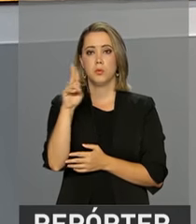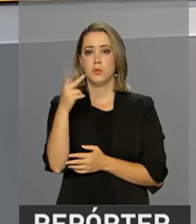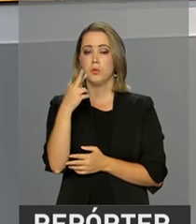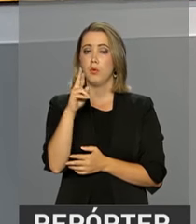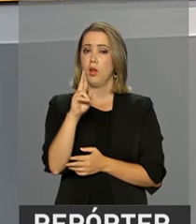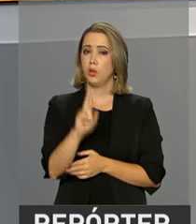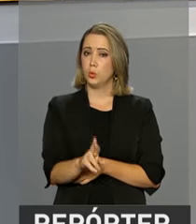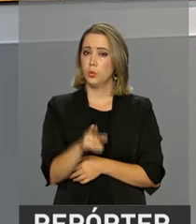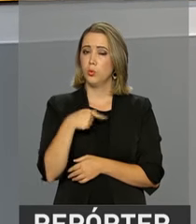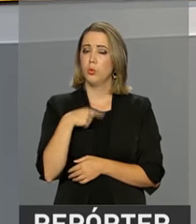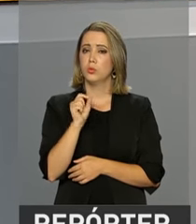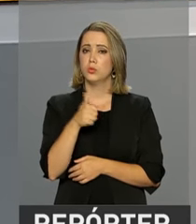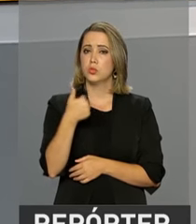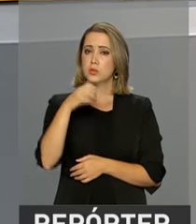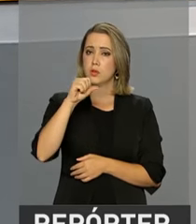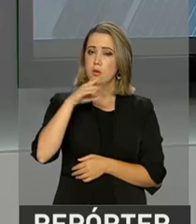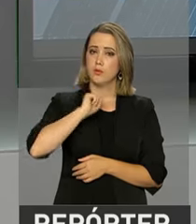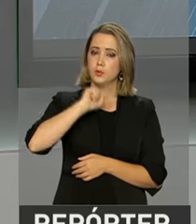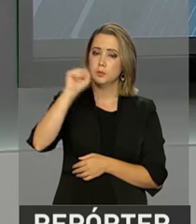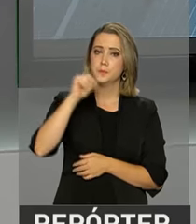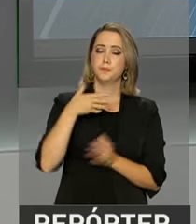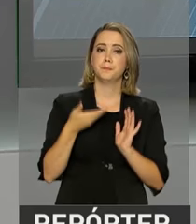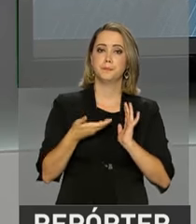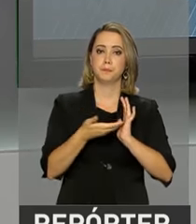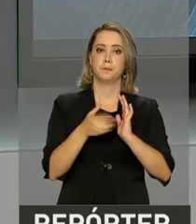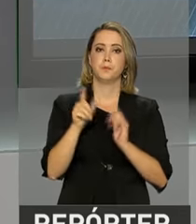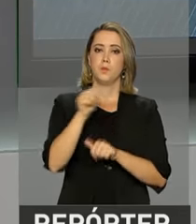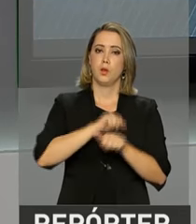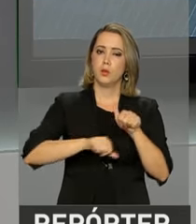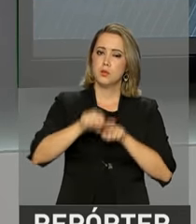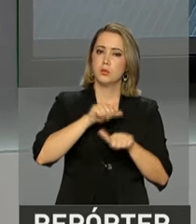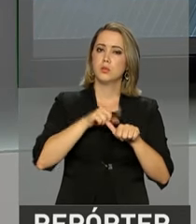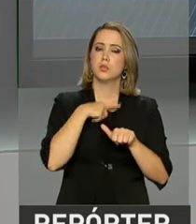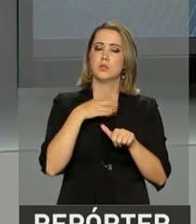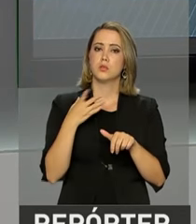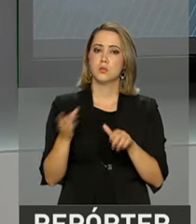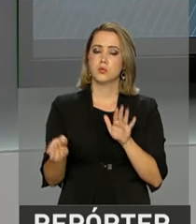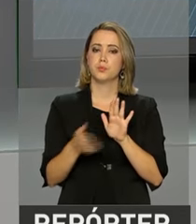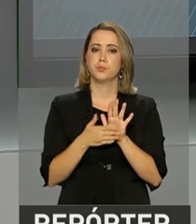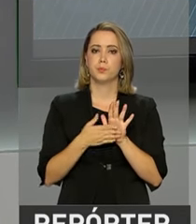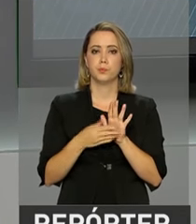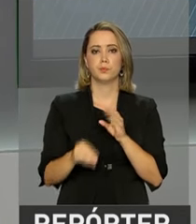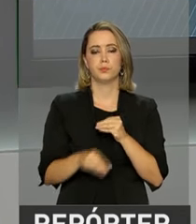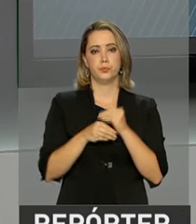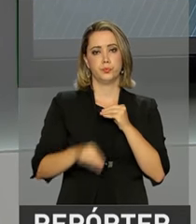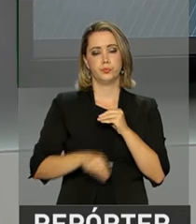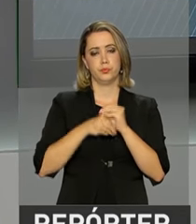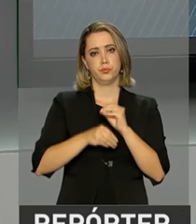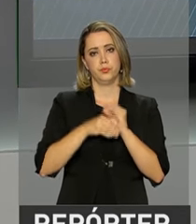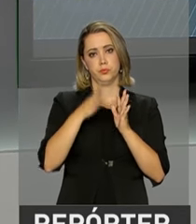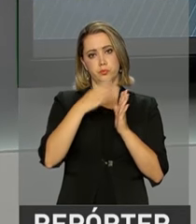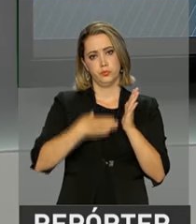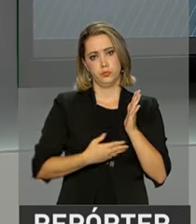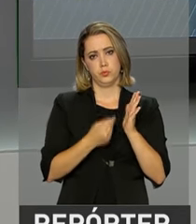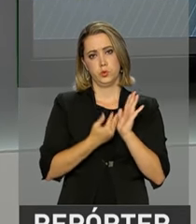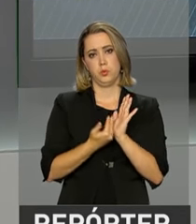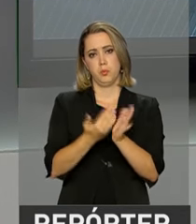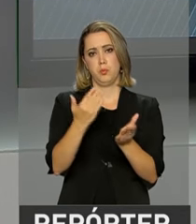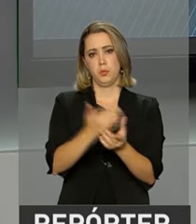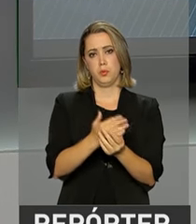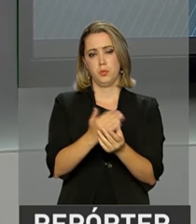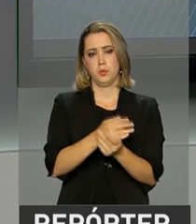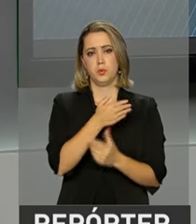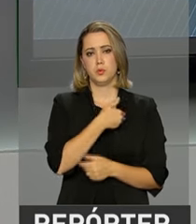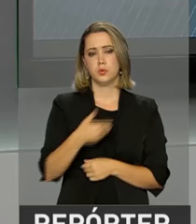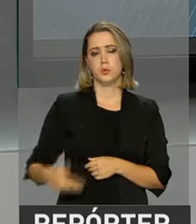de abril na Câmara dos Deputados. As alterações propostas pelos deputados no projeto que foi apresentado pelo governo